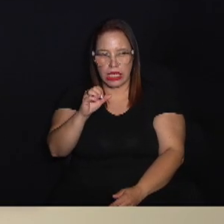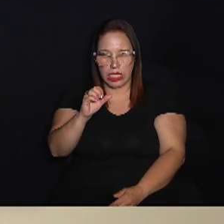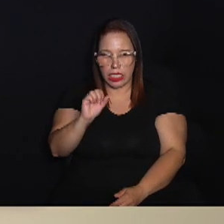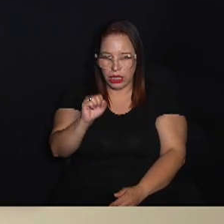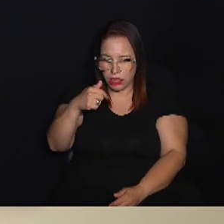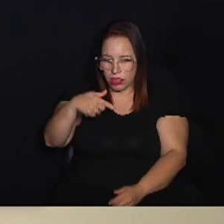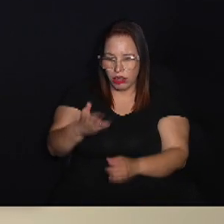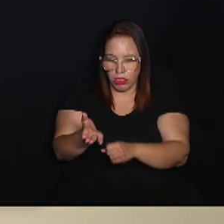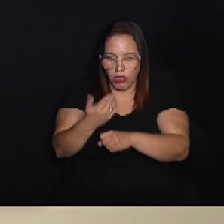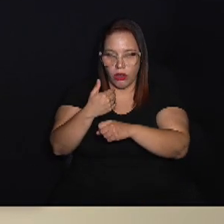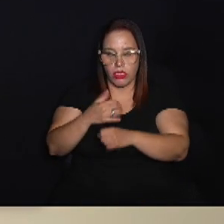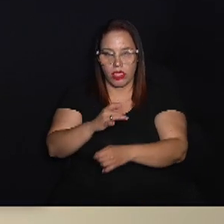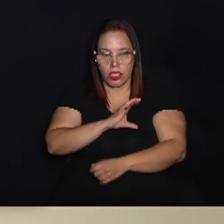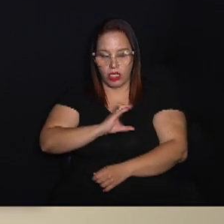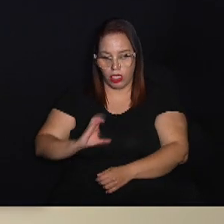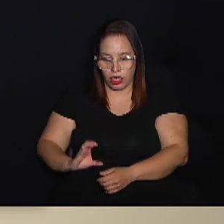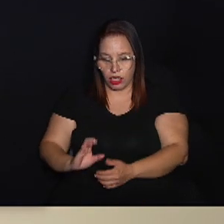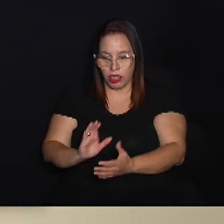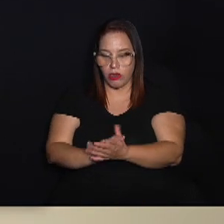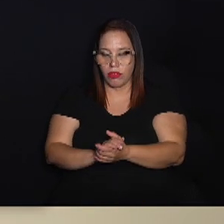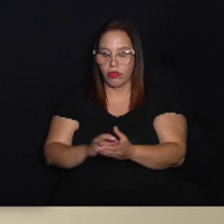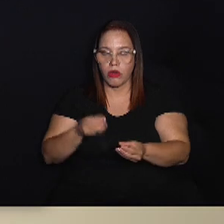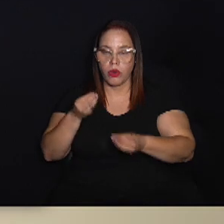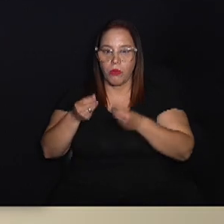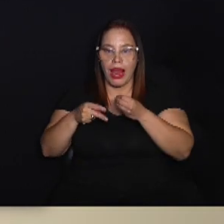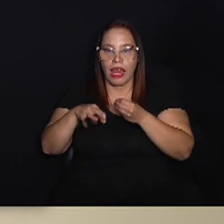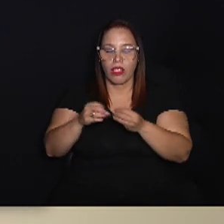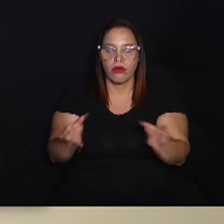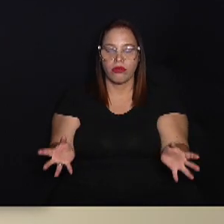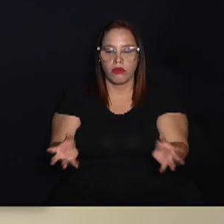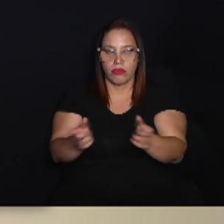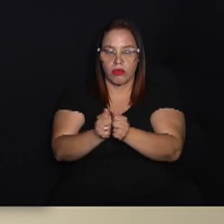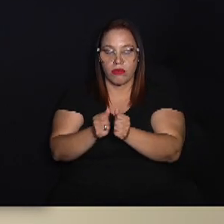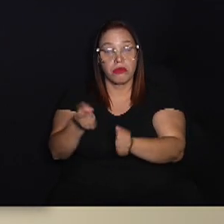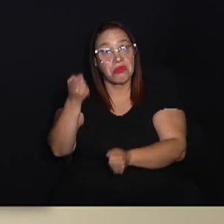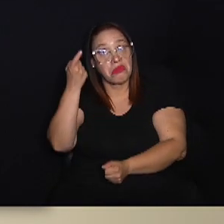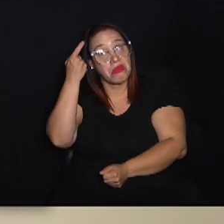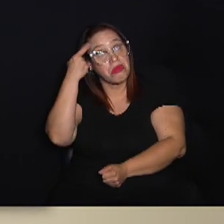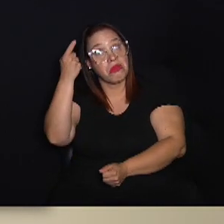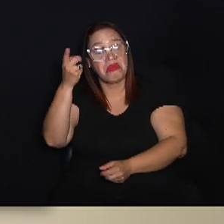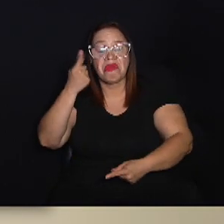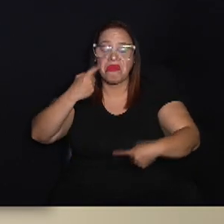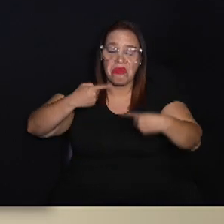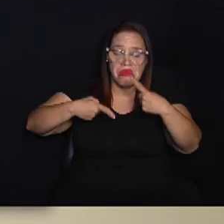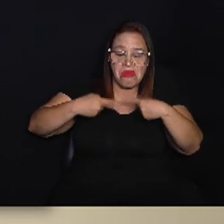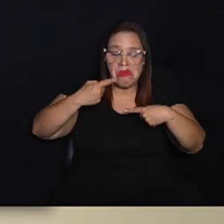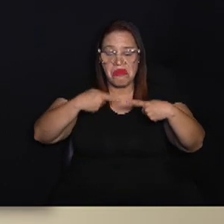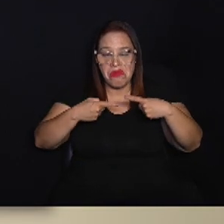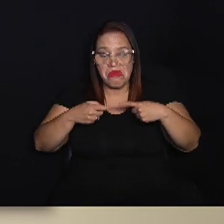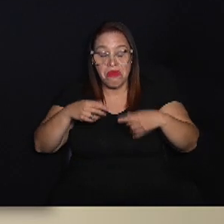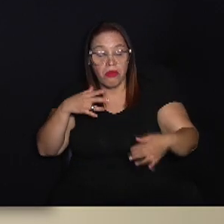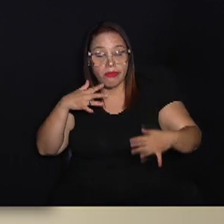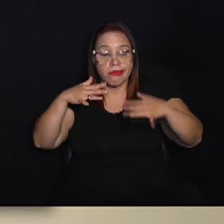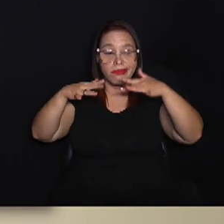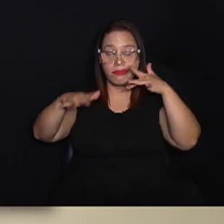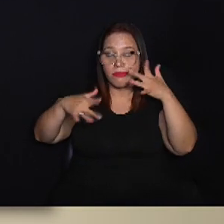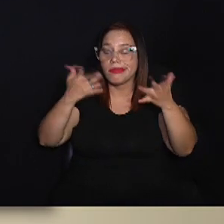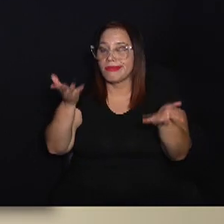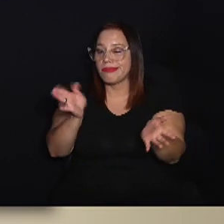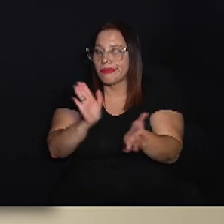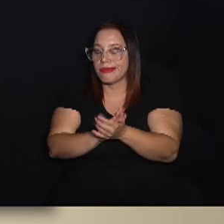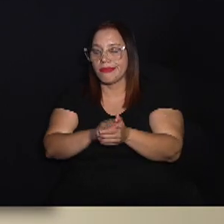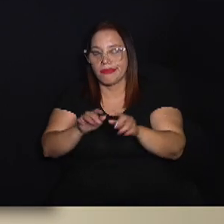387 a.C., quando Platão reunia pensadores para discutir questões filosóficas,